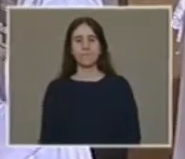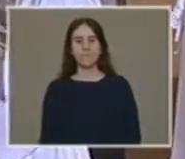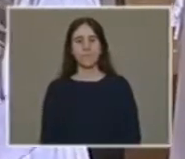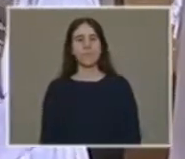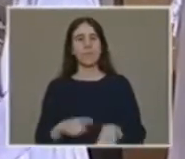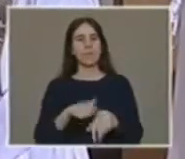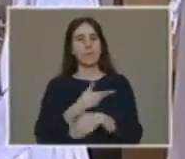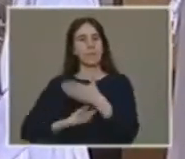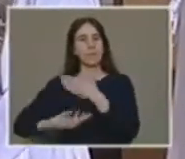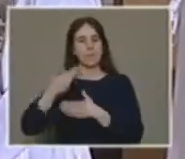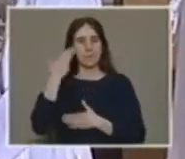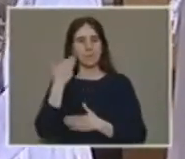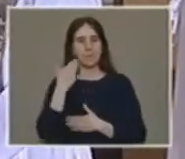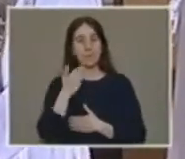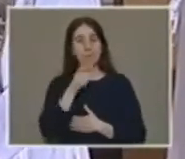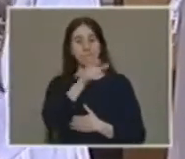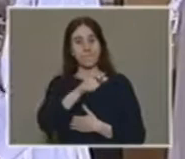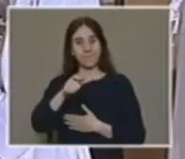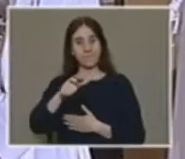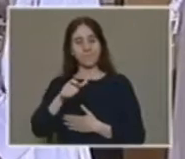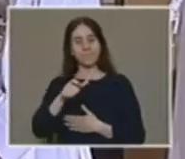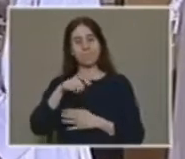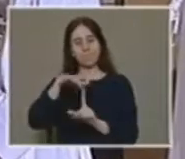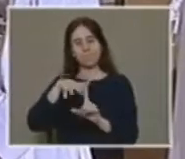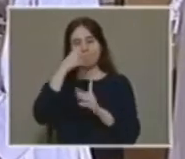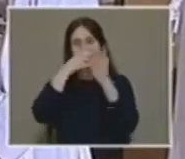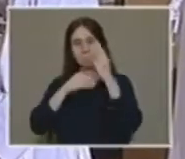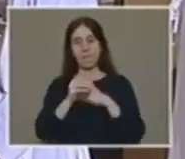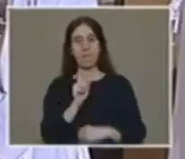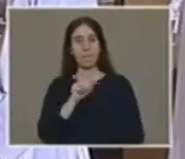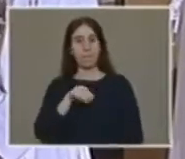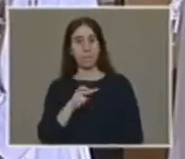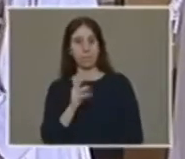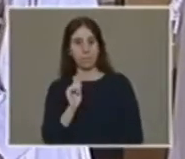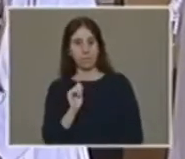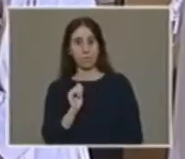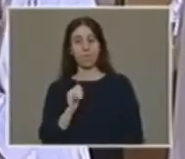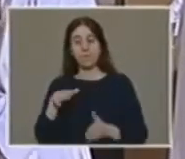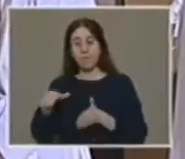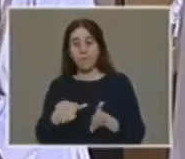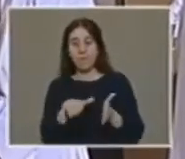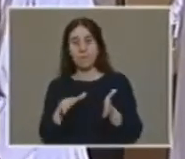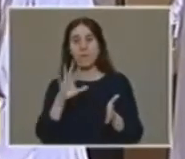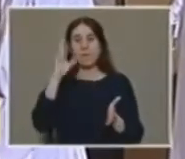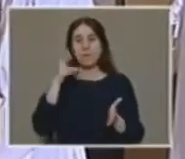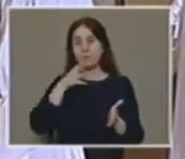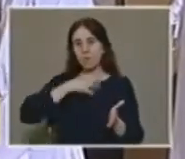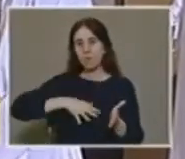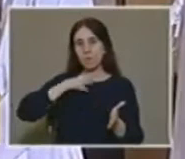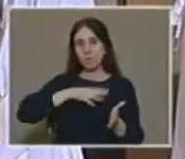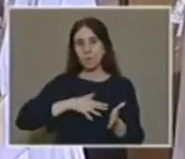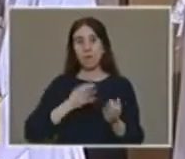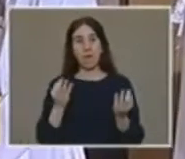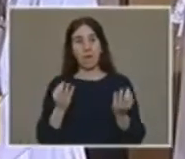Naquele tempo, os discípulos de Emaús contaram o que tinha acontecido no caminho e como tinham